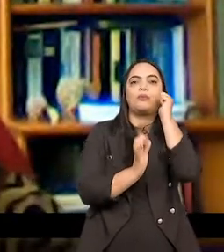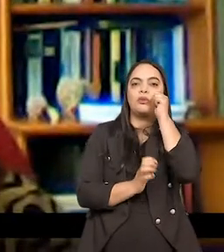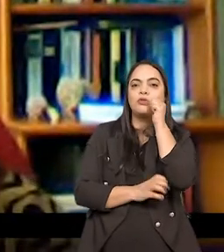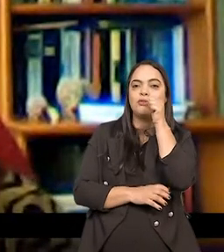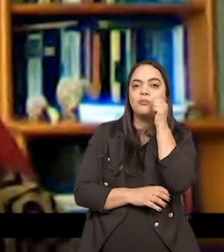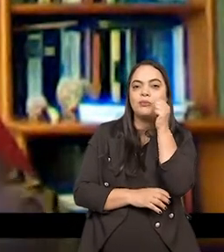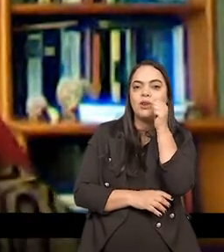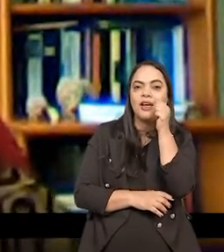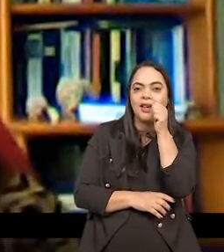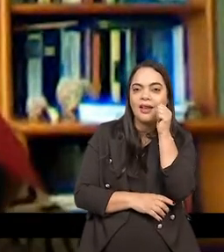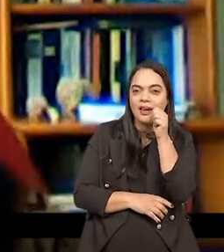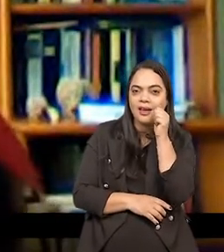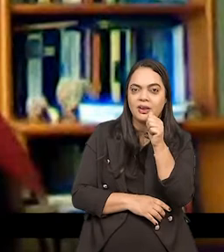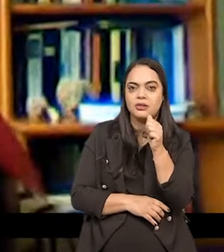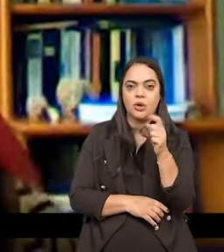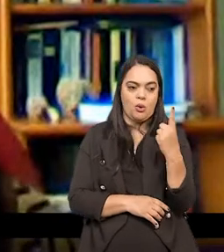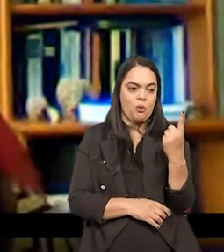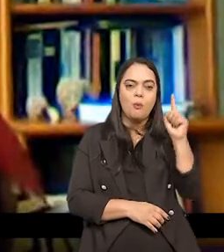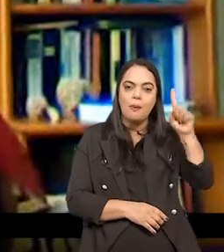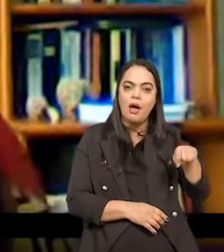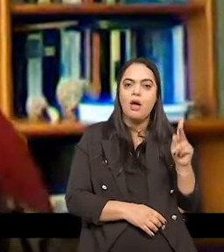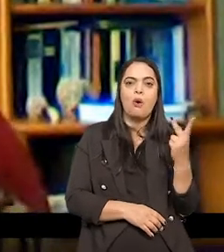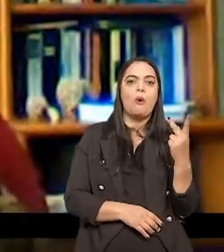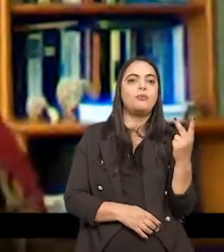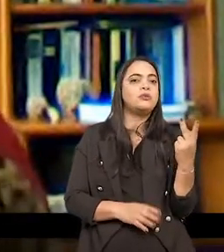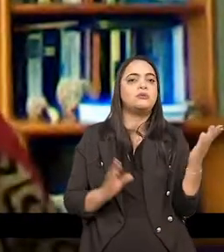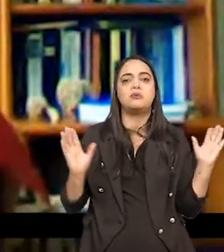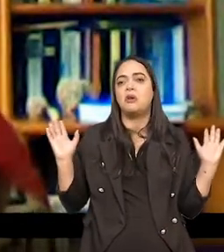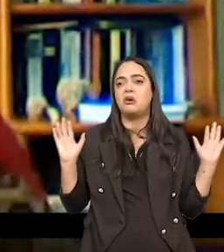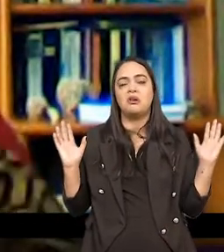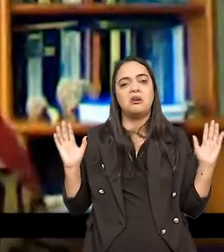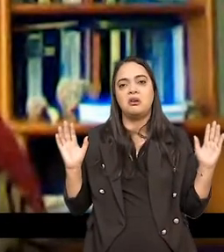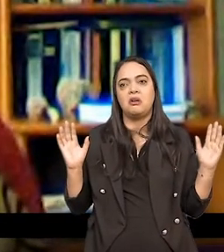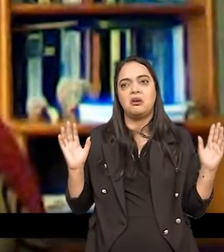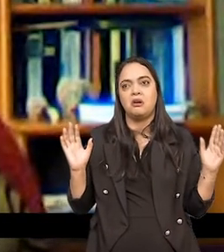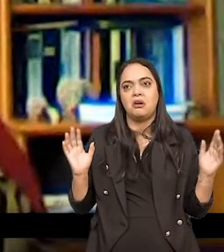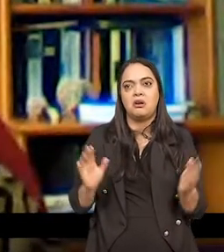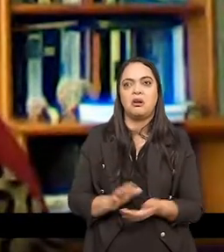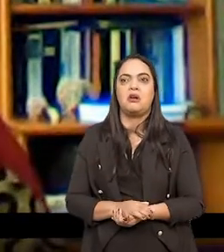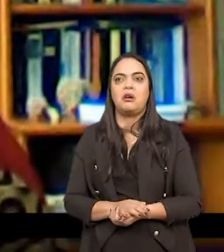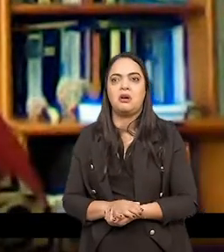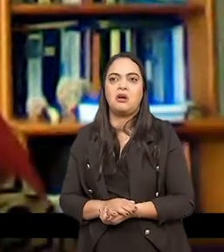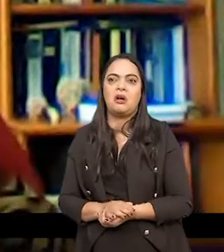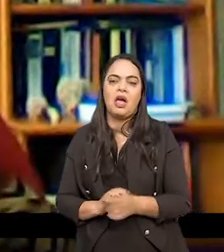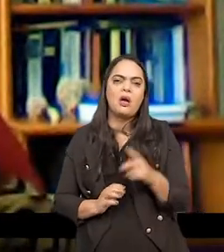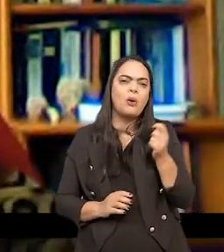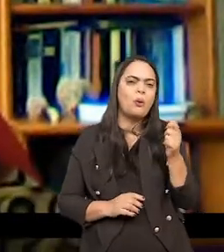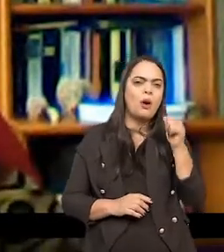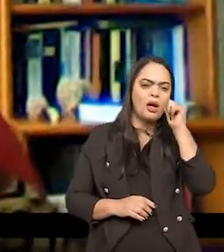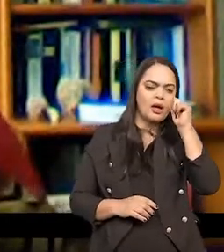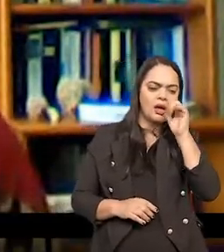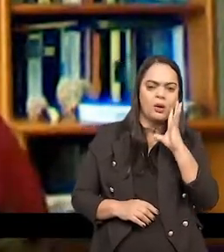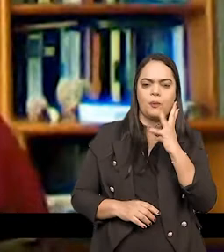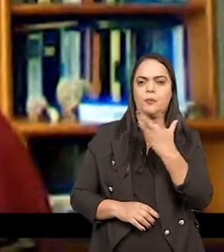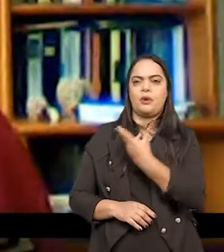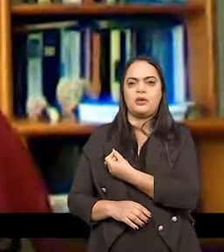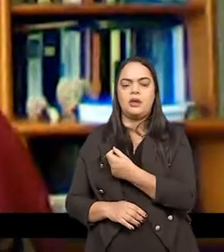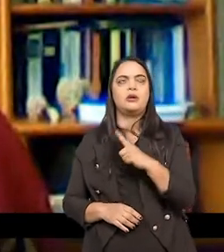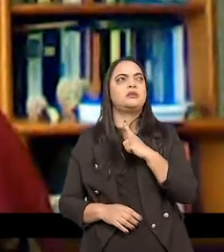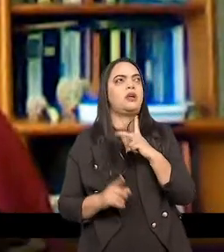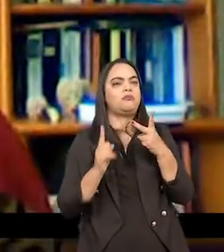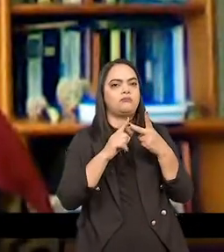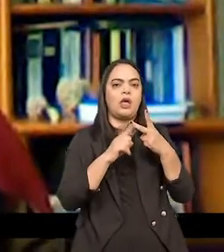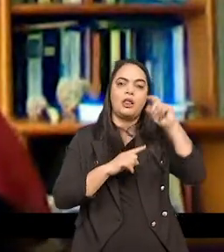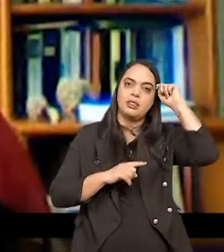é homossexual assumidíssima. Quase que não é trans, mas quase que uma trans. Tem uma negra. São quatro